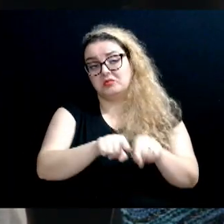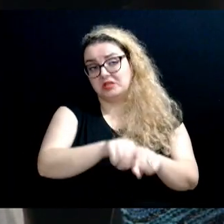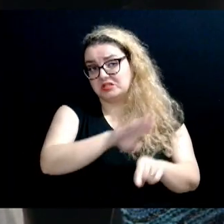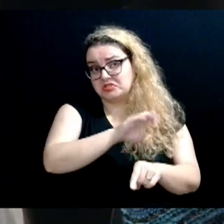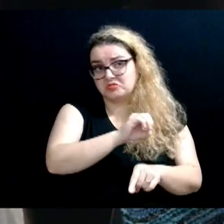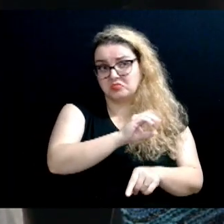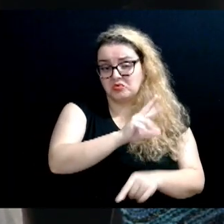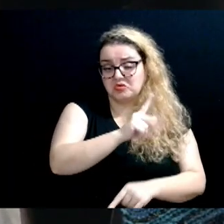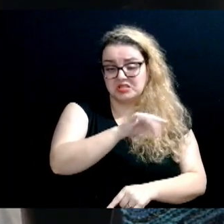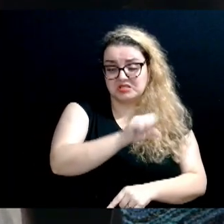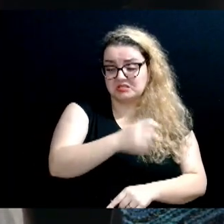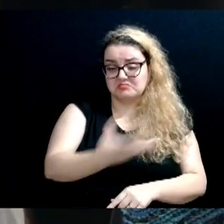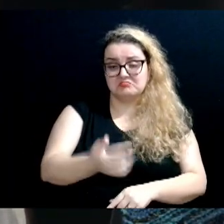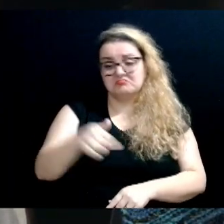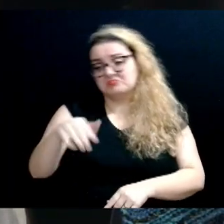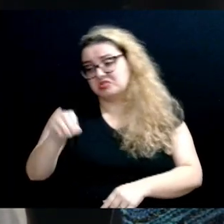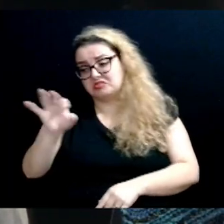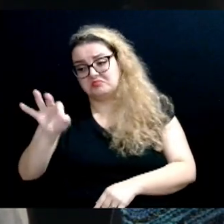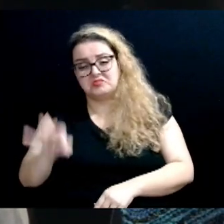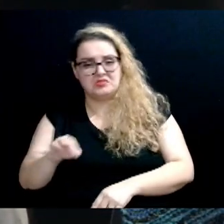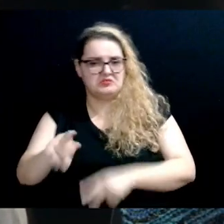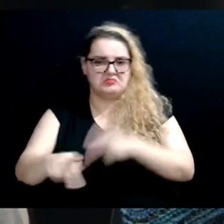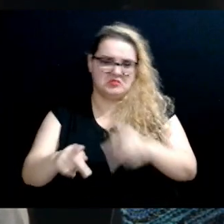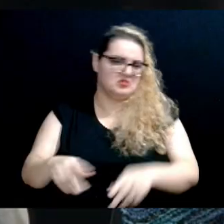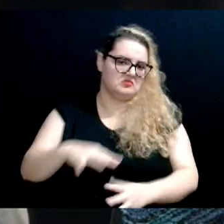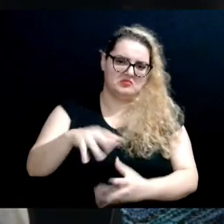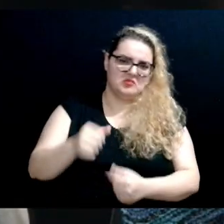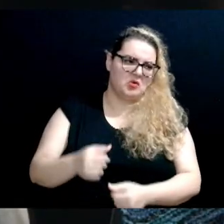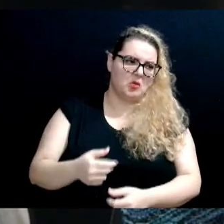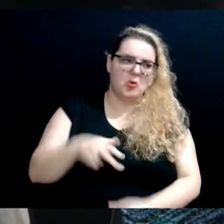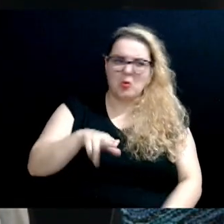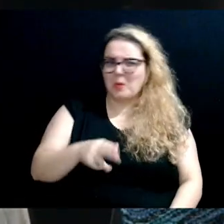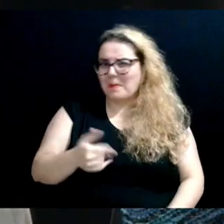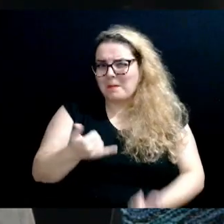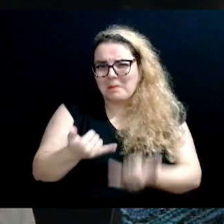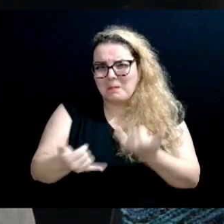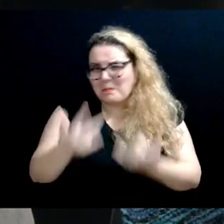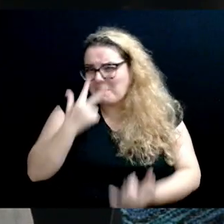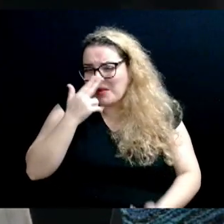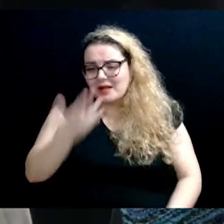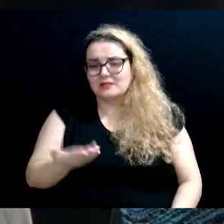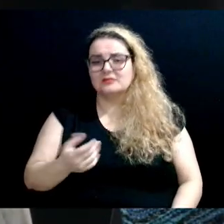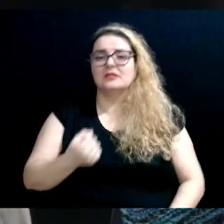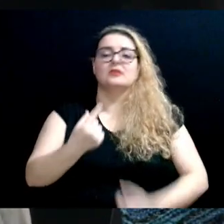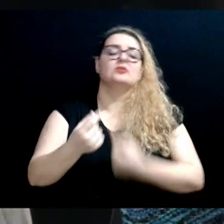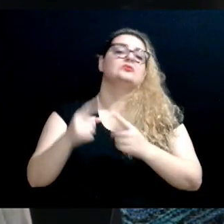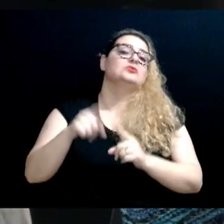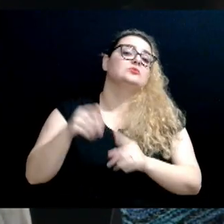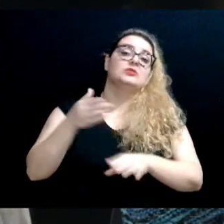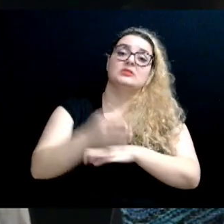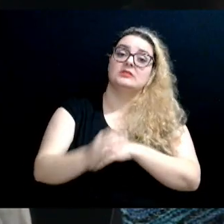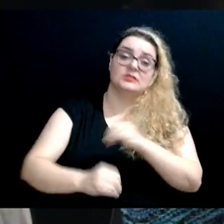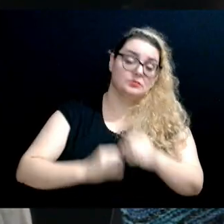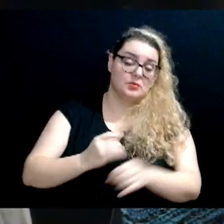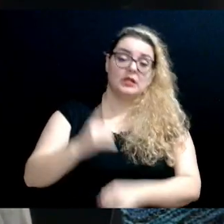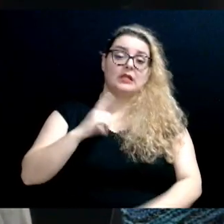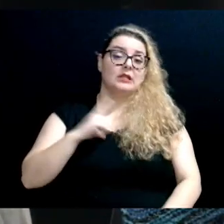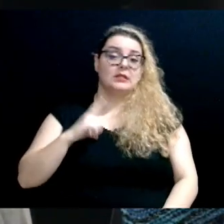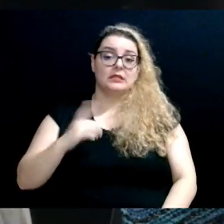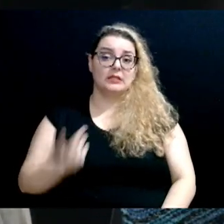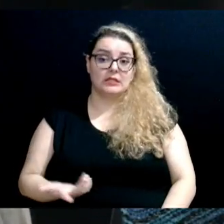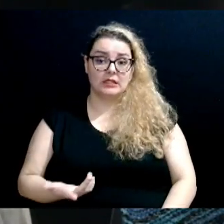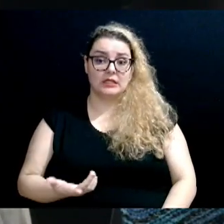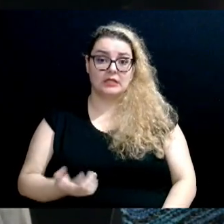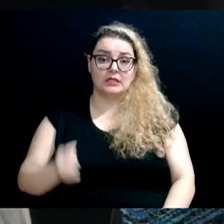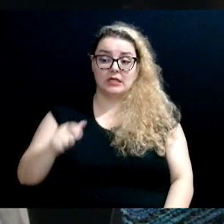70% da população mundial, ou muito próximo disso, tem algum tipo de acesso à internet. A gente tem algoritmos